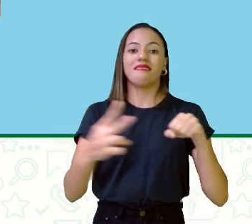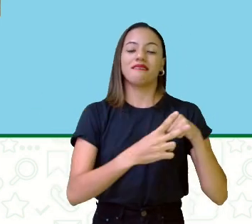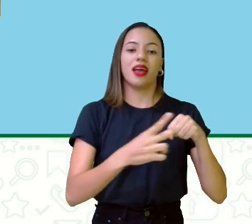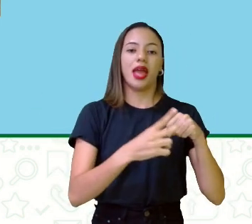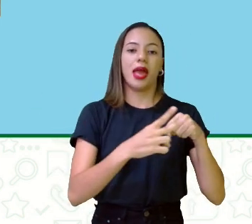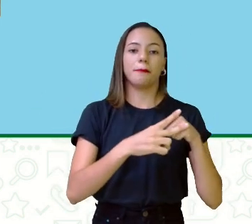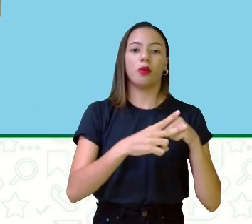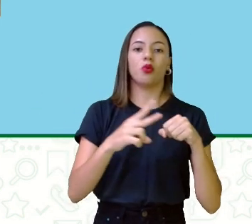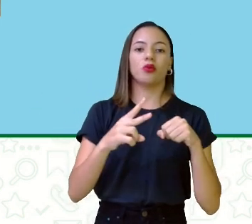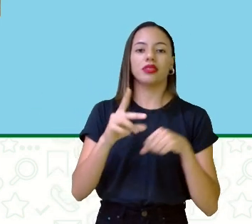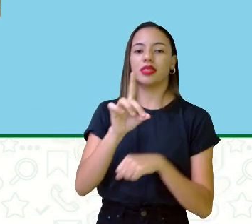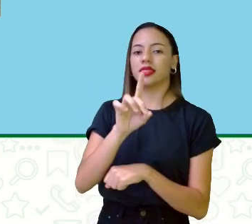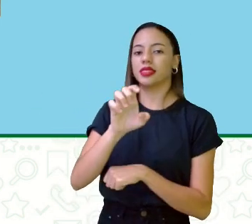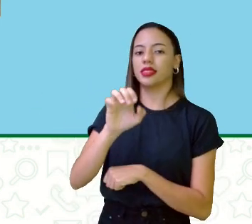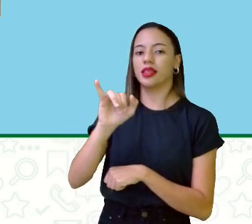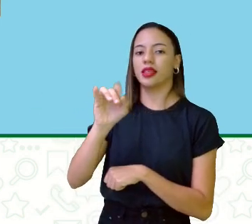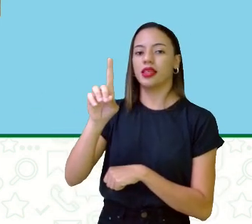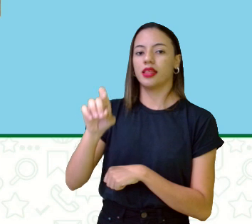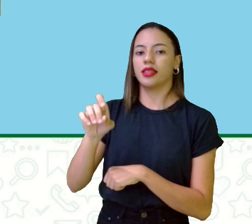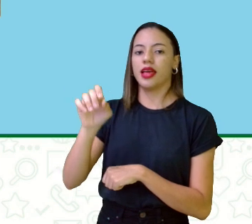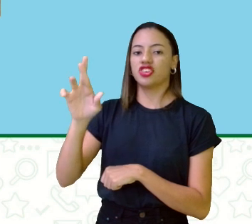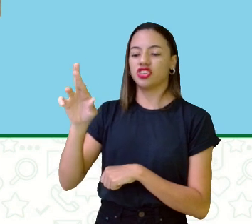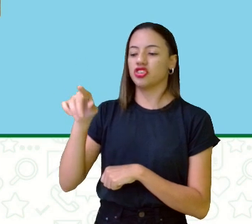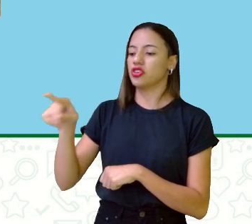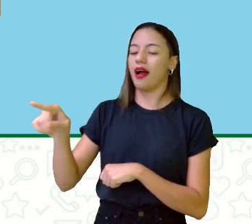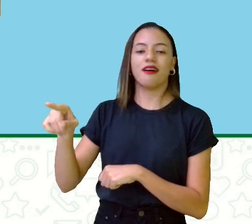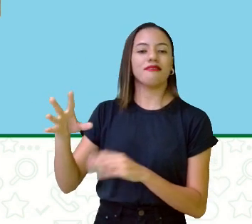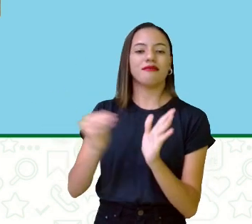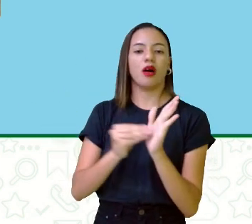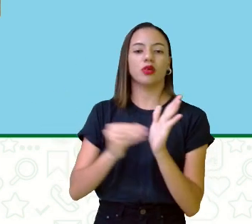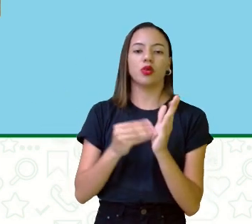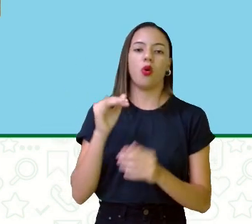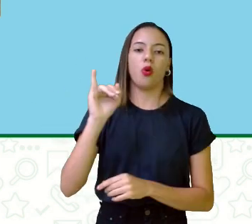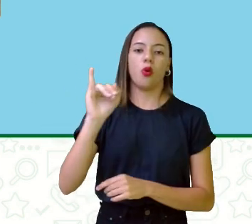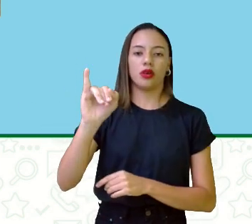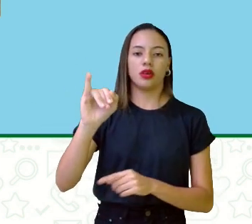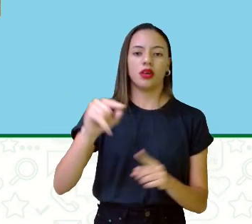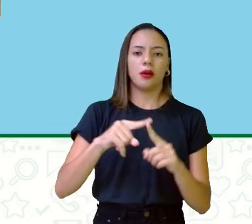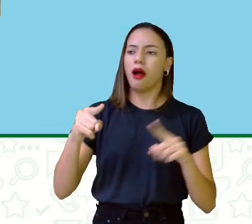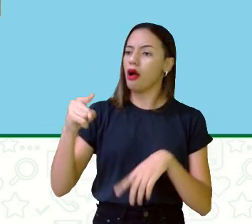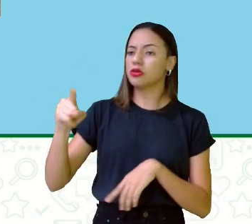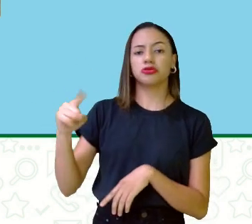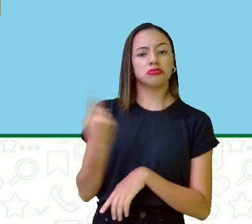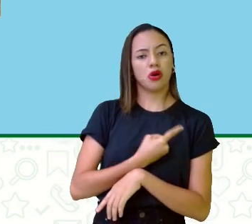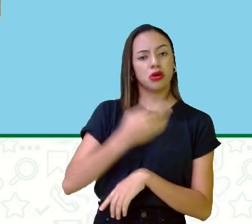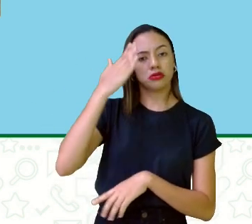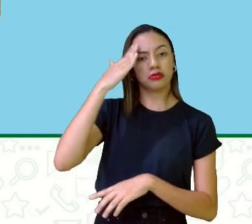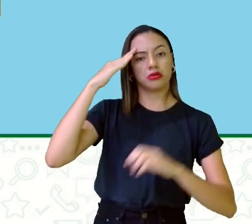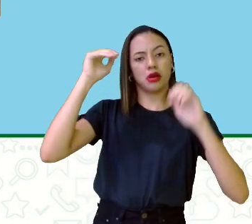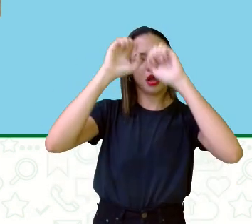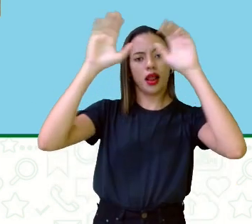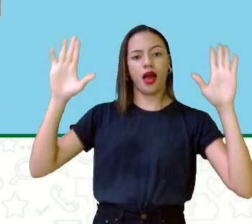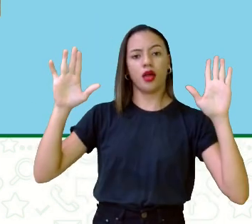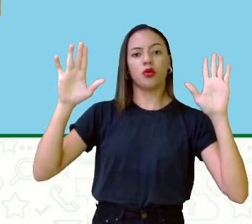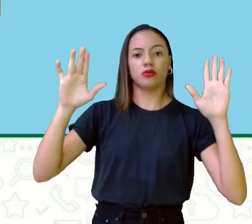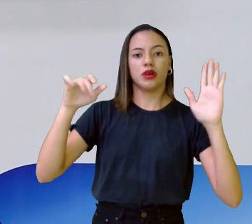faltando aí um i. Mas nós não deixamos, o importante é isso, é que nós não deixamos de compreender. Exatamente. Né? A